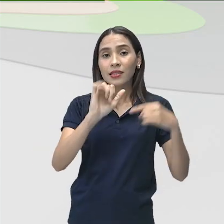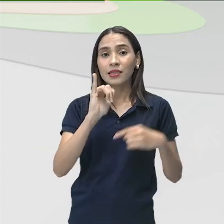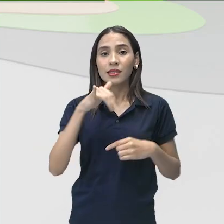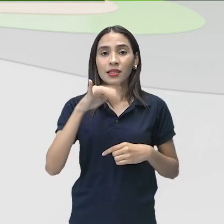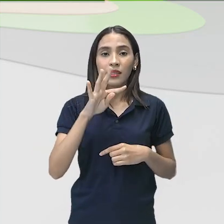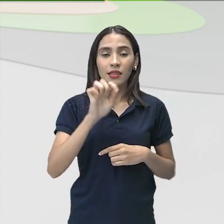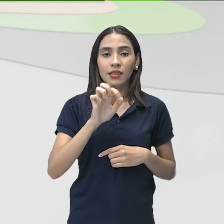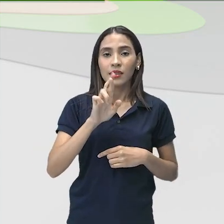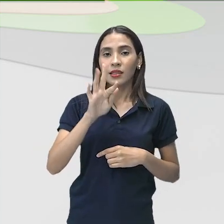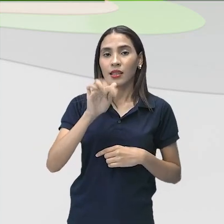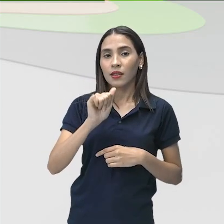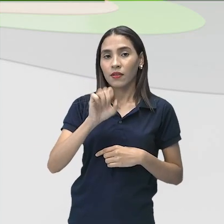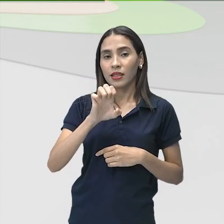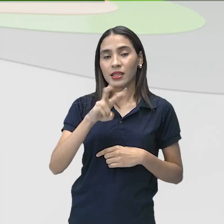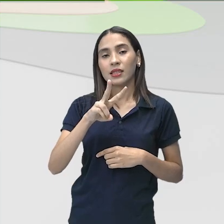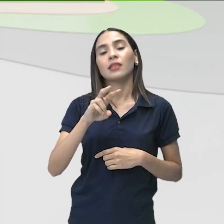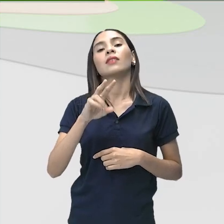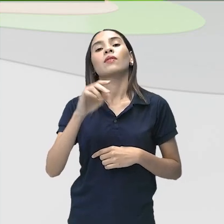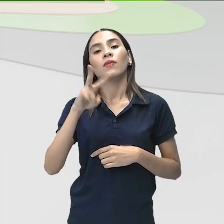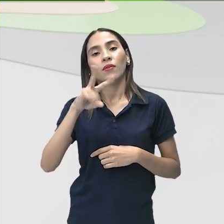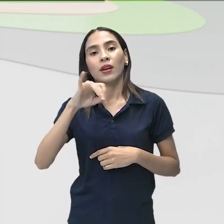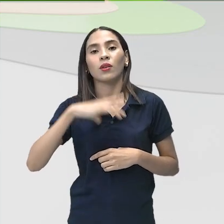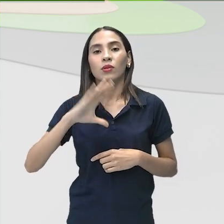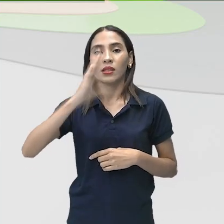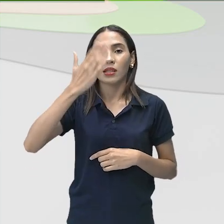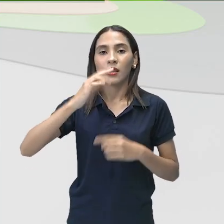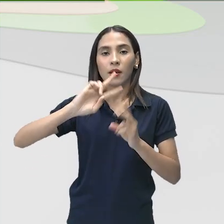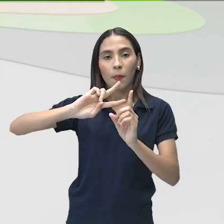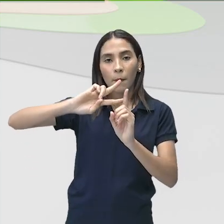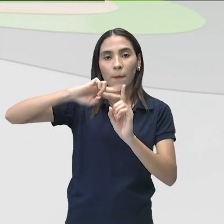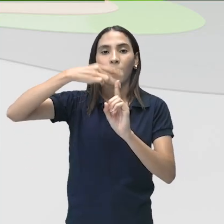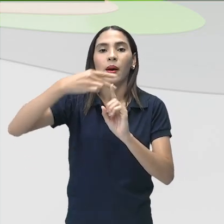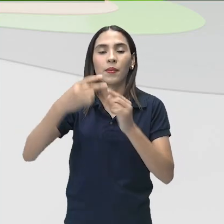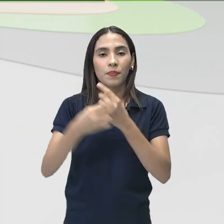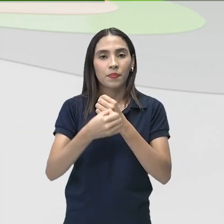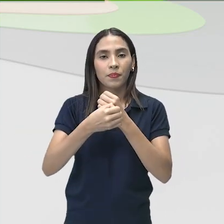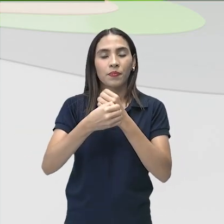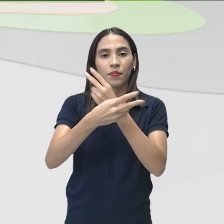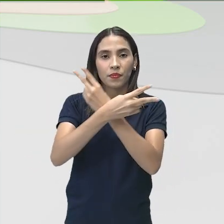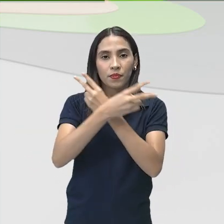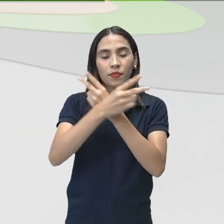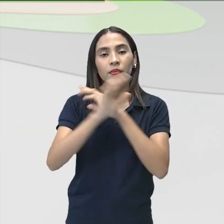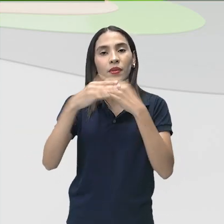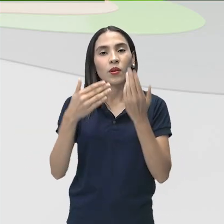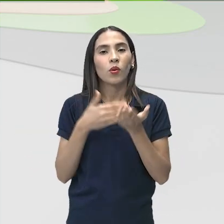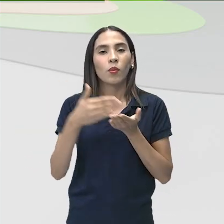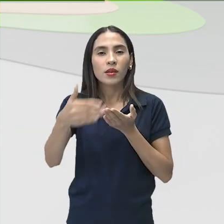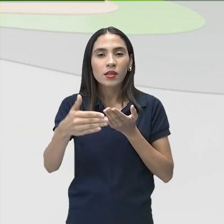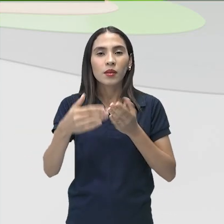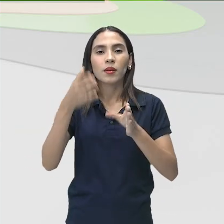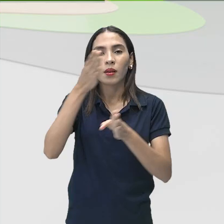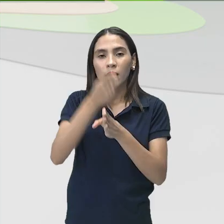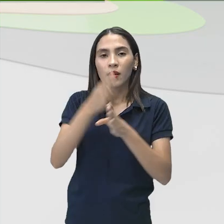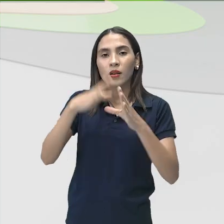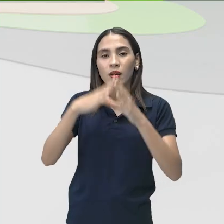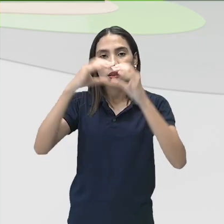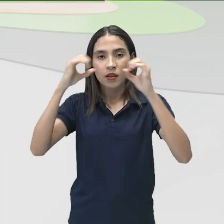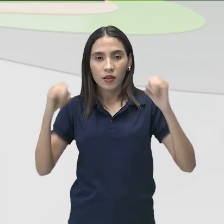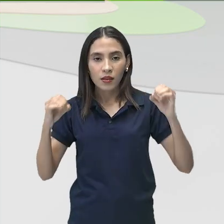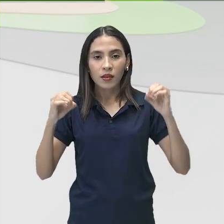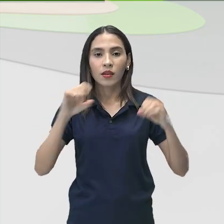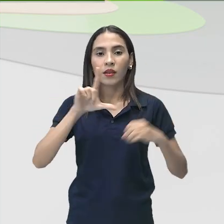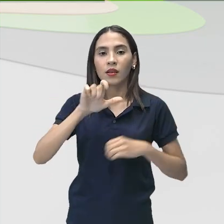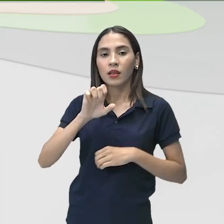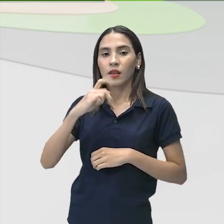intérfase ocorre, então, a duplicação dos cromossomos. Então, quando nós iniciamos aqui a meiose 1 dentro da prófase, no